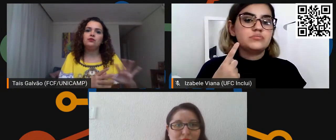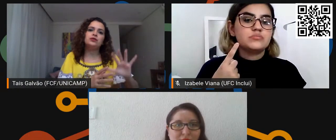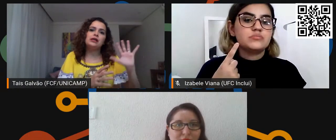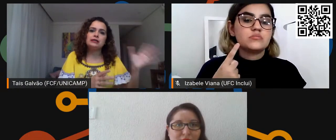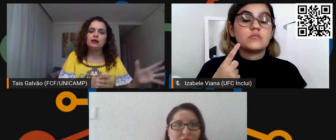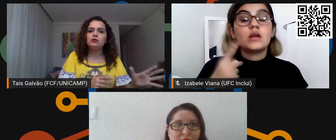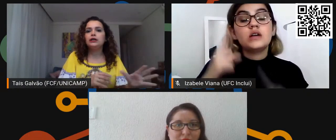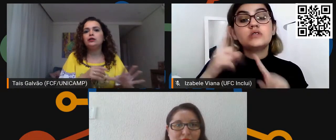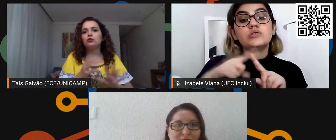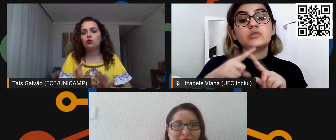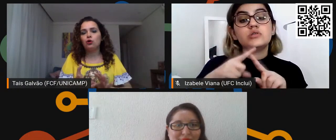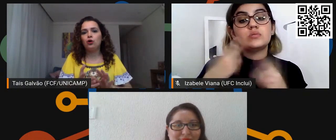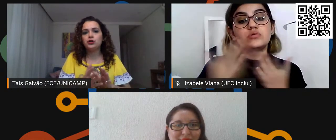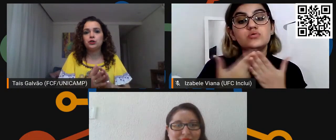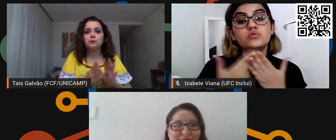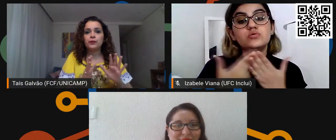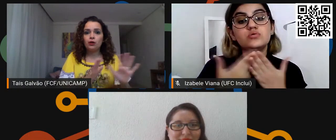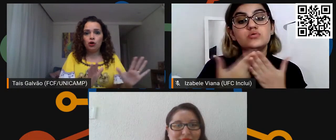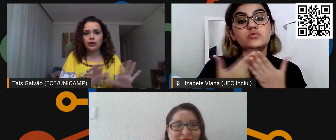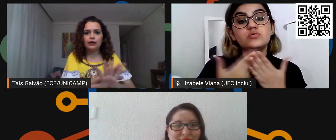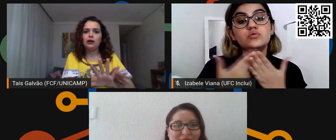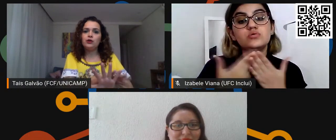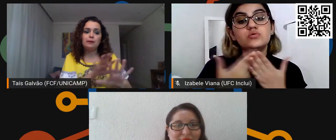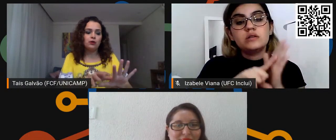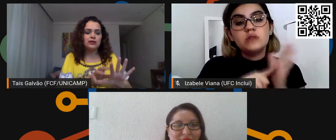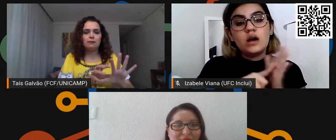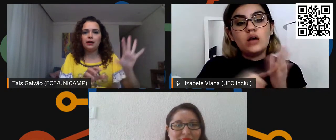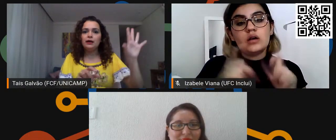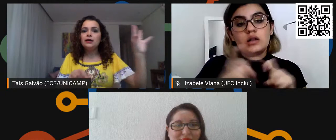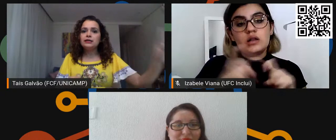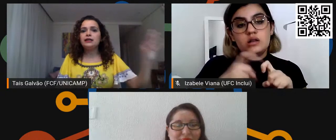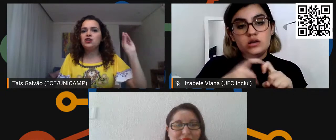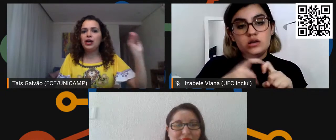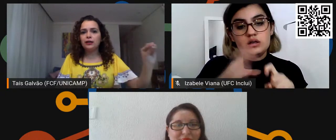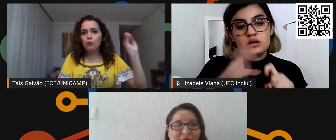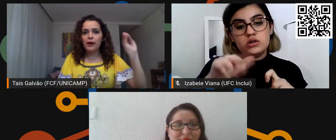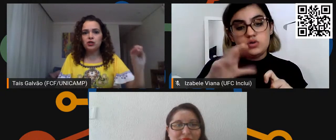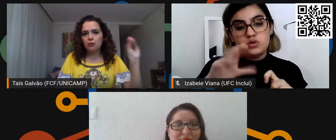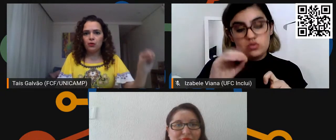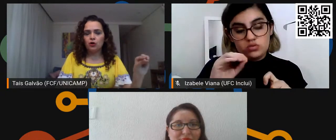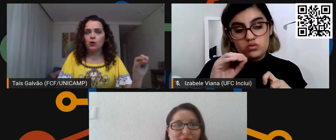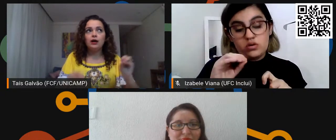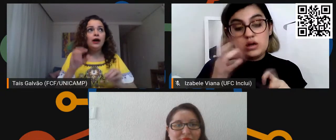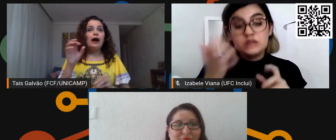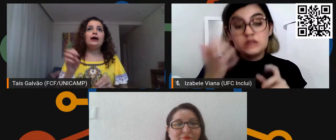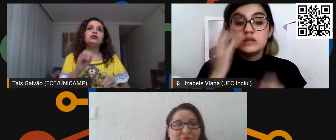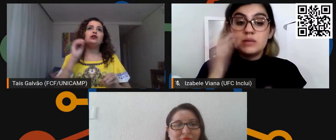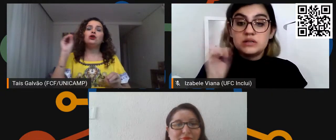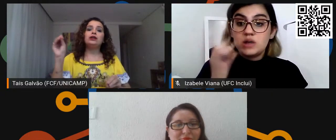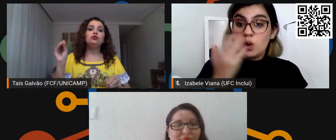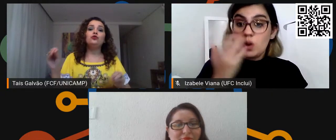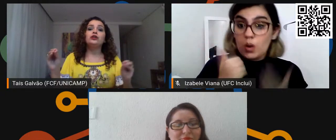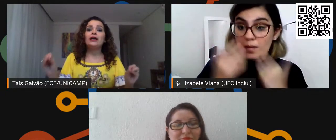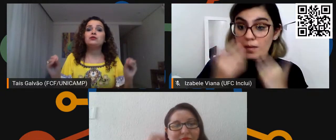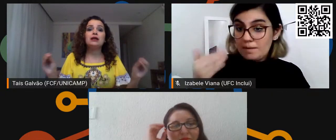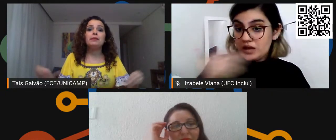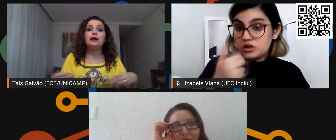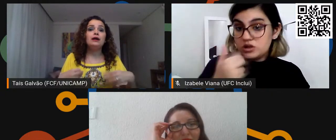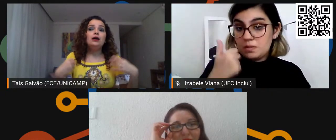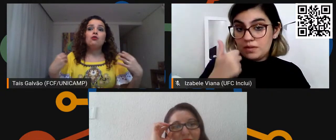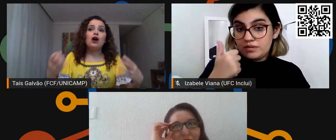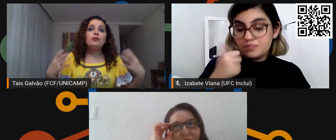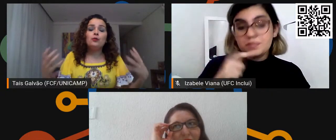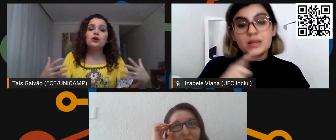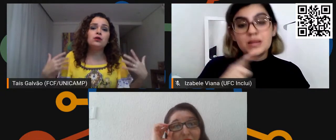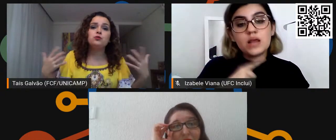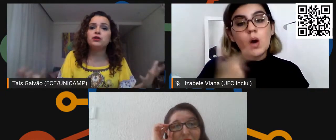caso específico, seria ensaio clínico, coorte. Ok, então isso é para eu saber se a dieta com peixe é boa. Ah, eu tenho outra dúvida, eu quero